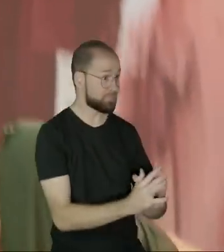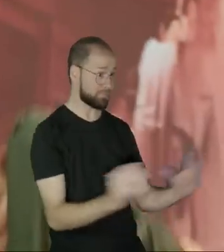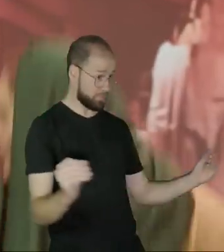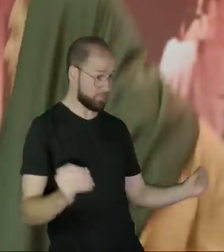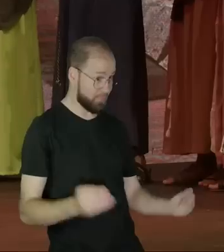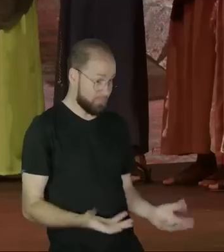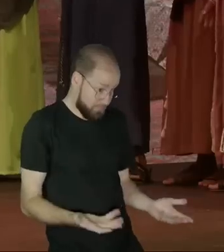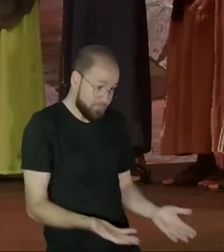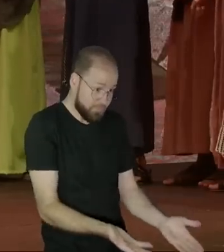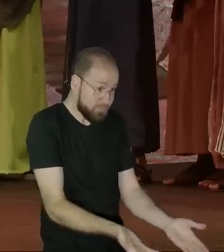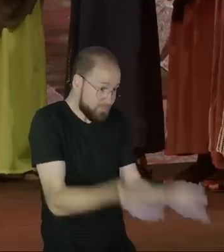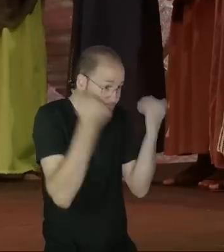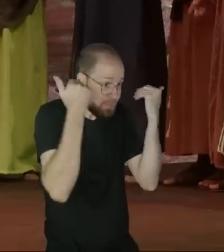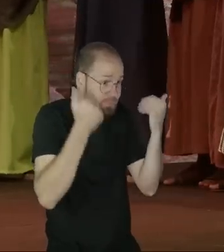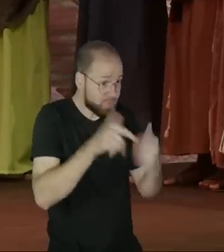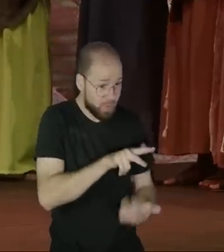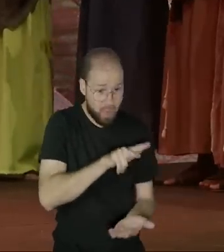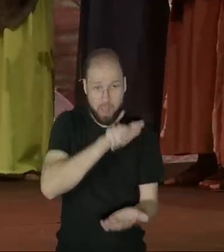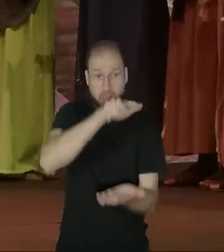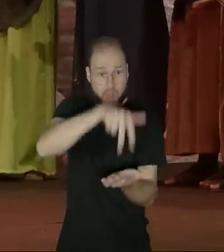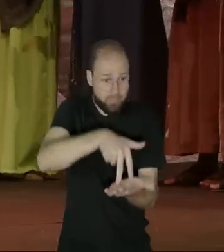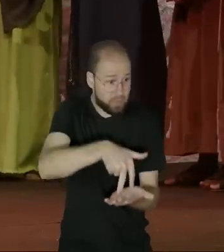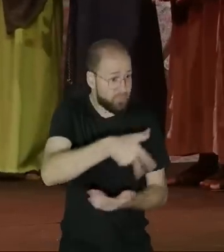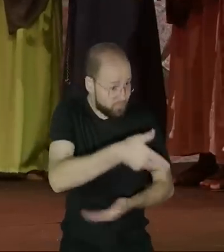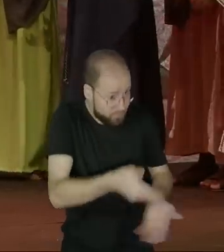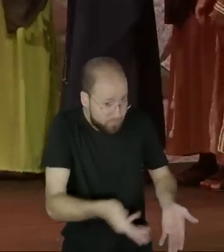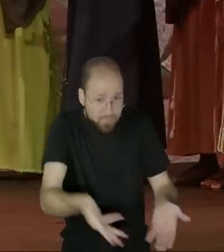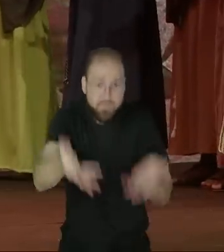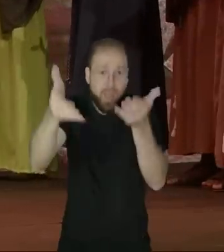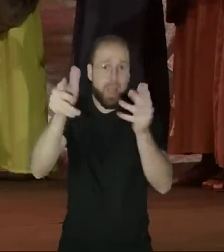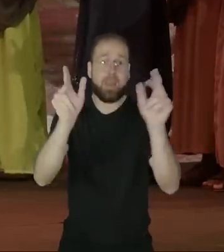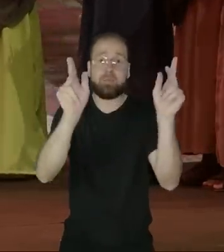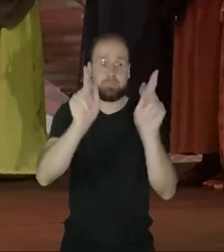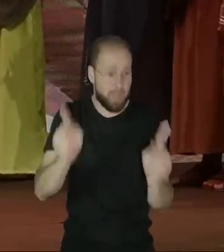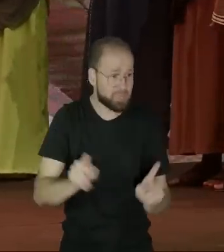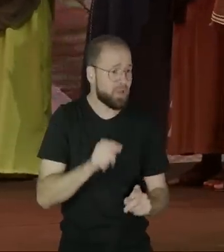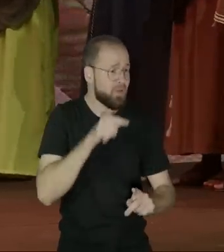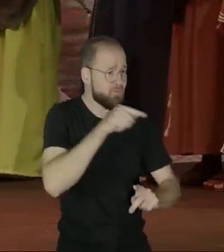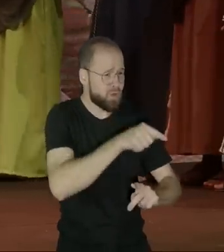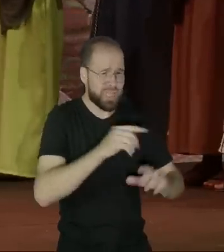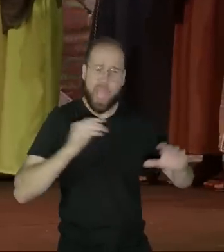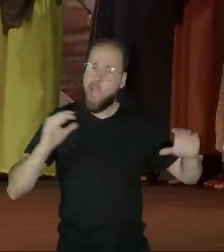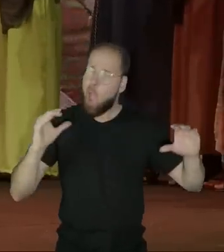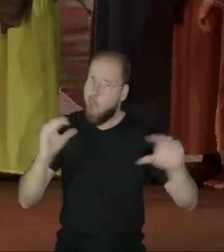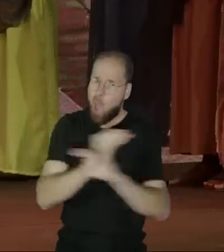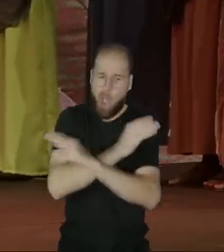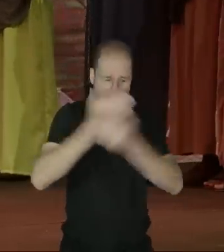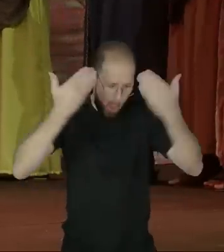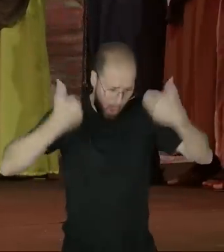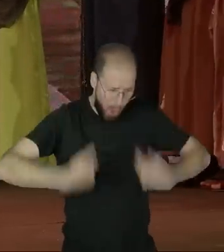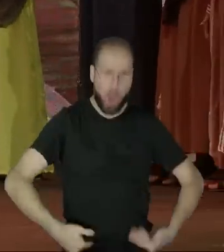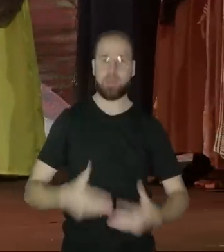levante-se. Vá em paz e fique completamente curada.